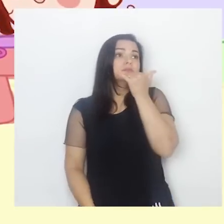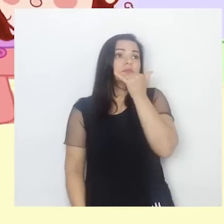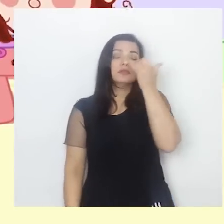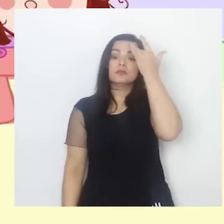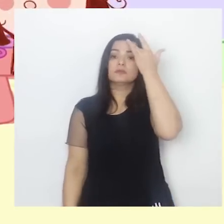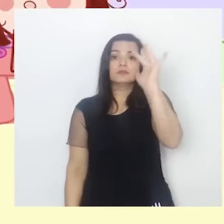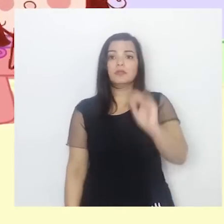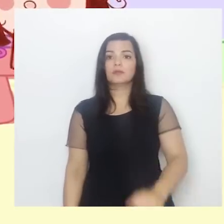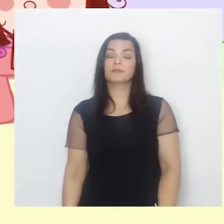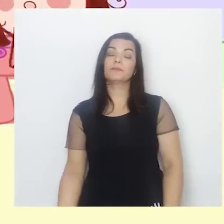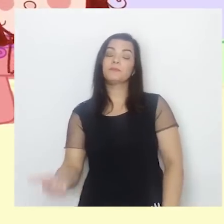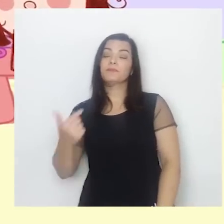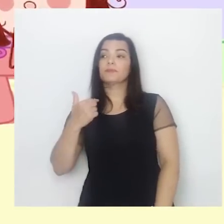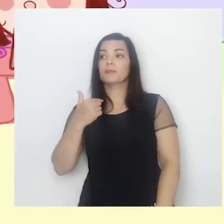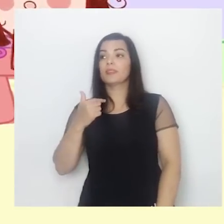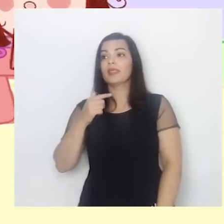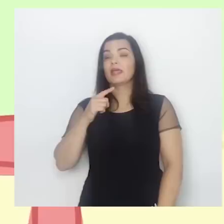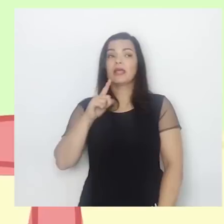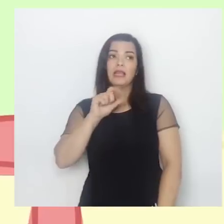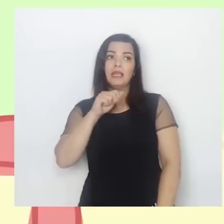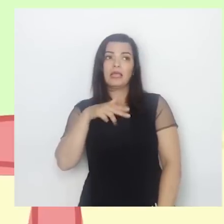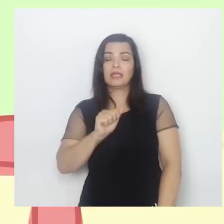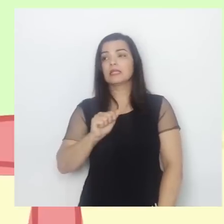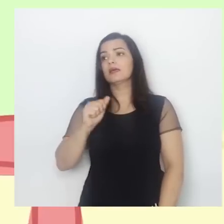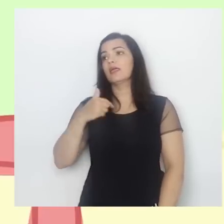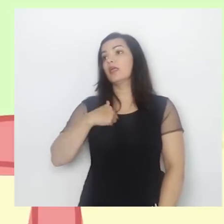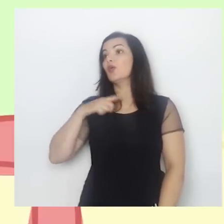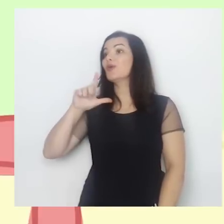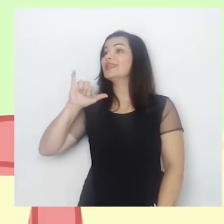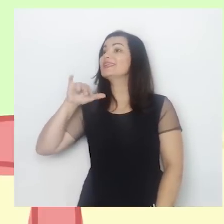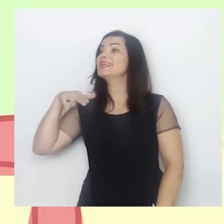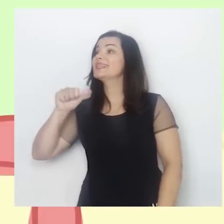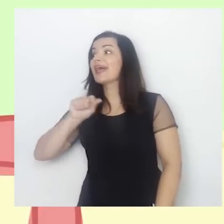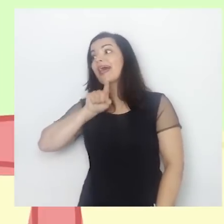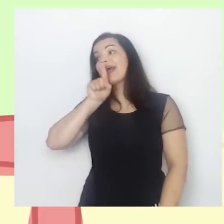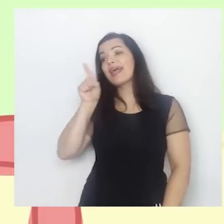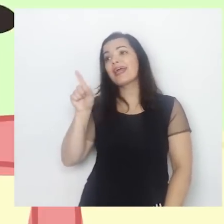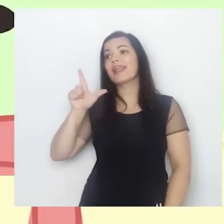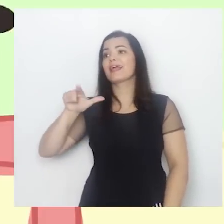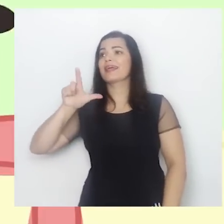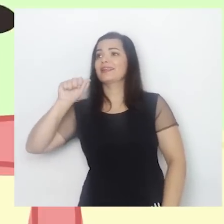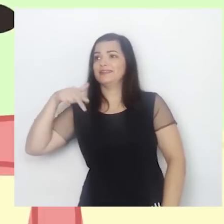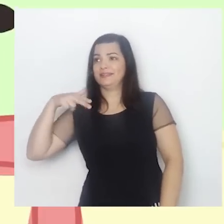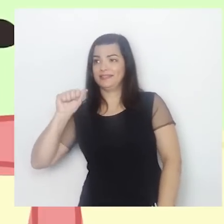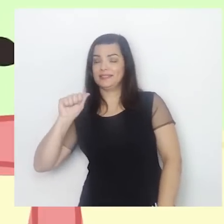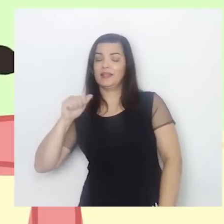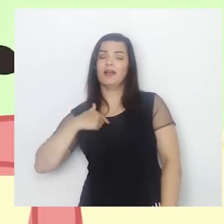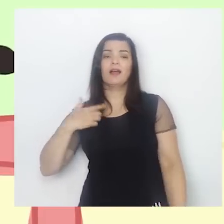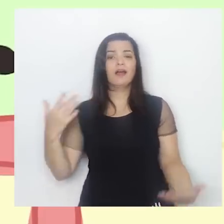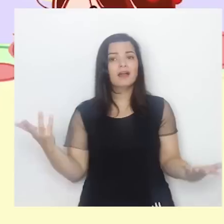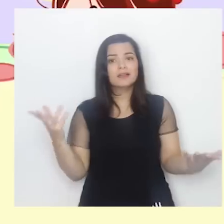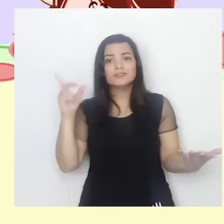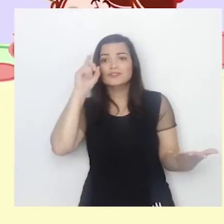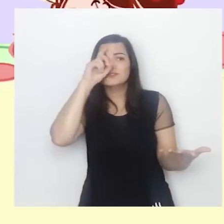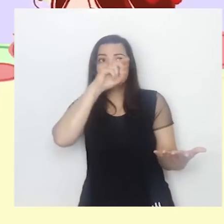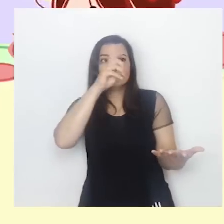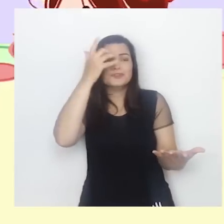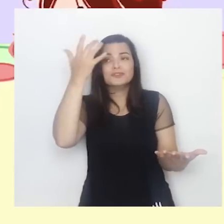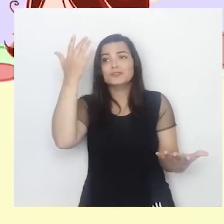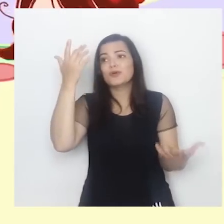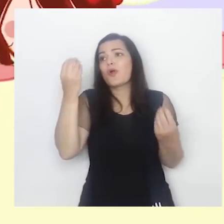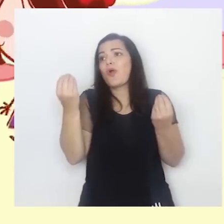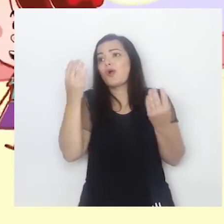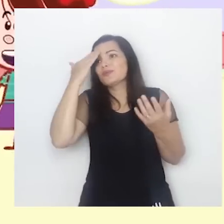a Lina, ela que é a Lana. É difícil saber quem é uma e quem é outra. A